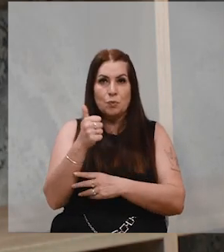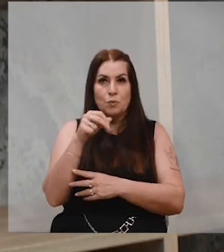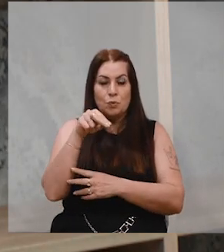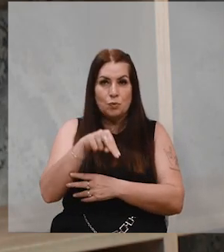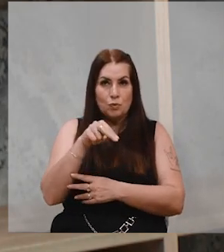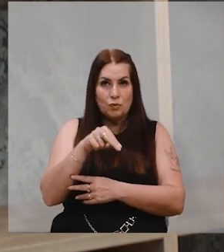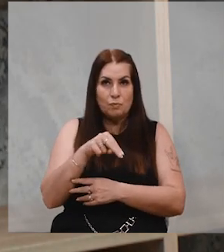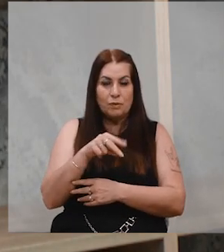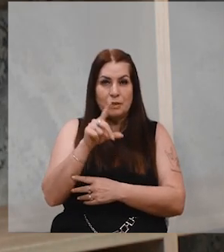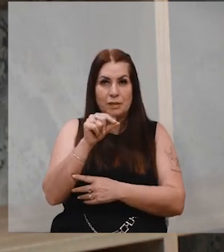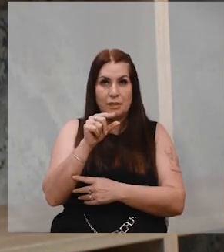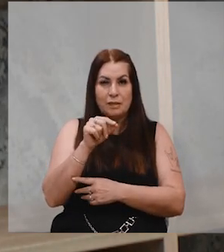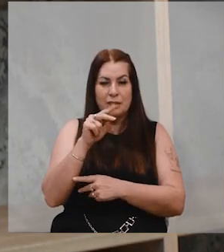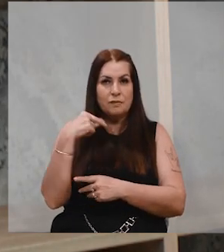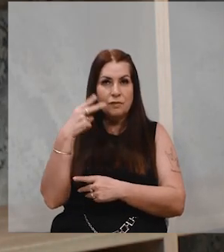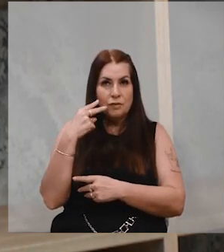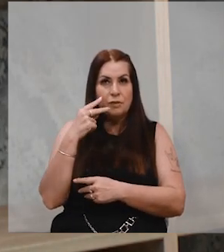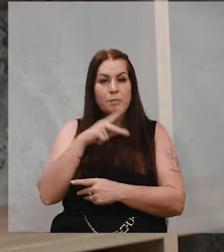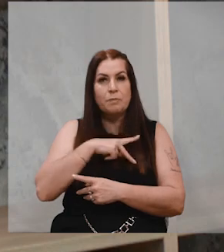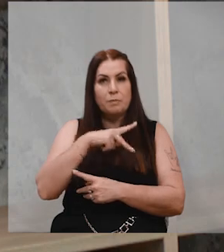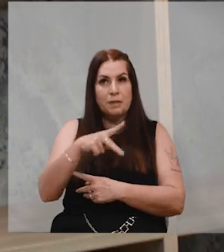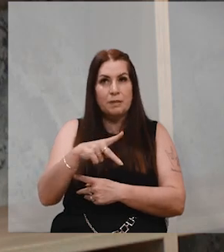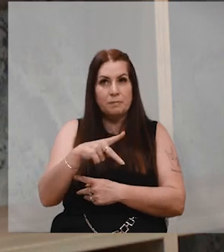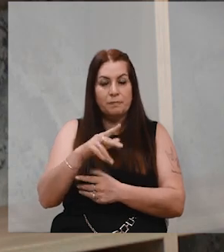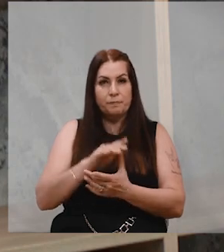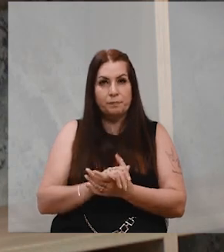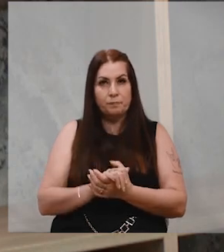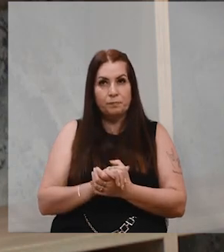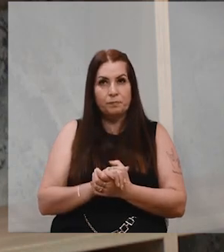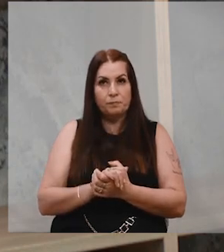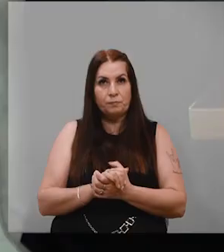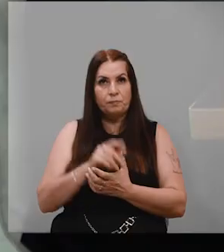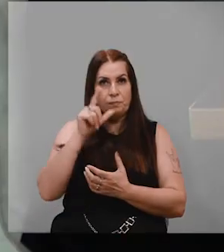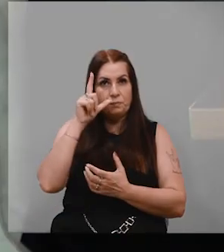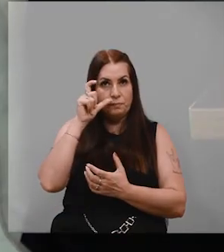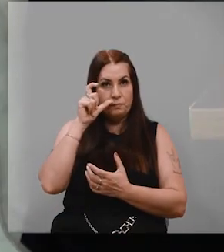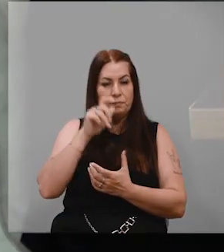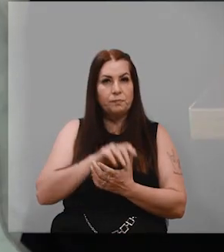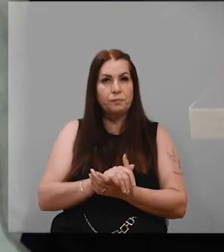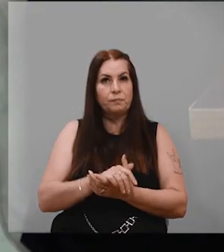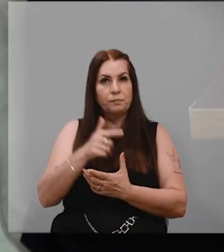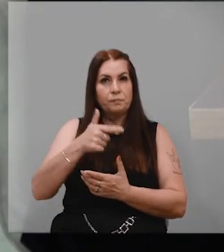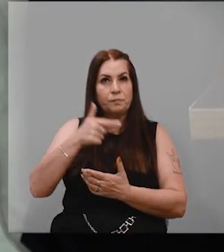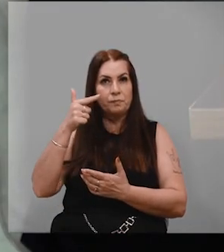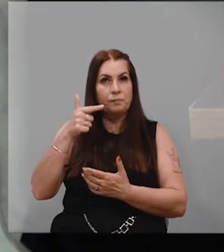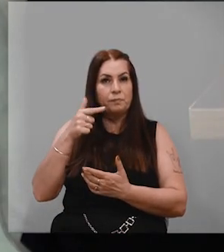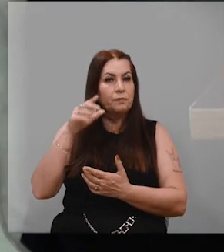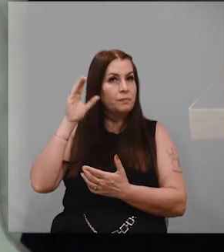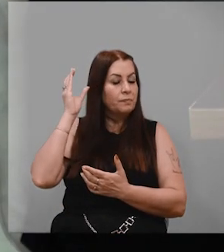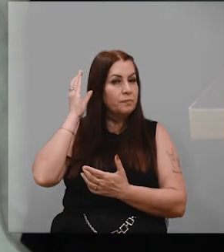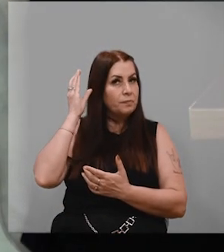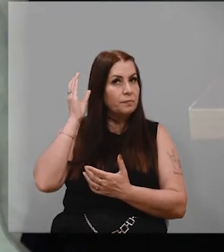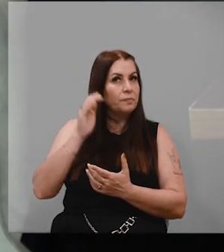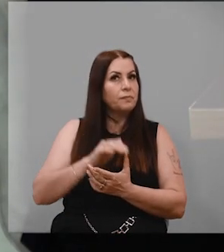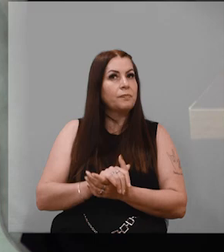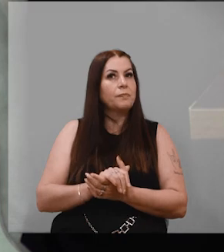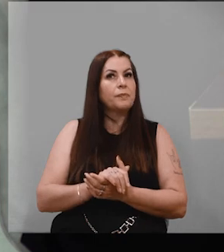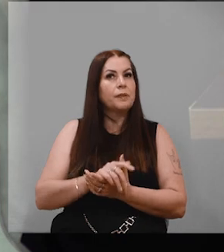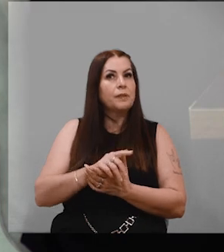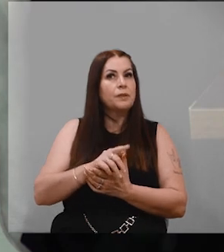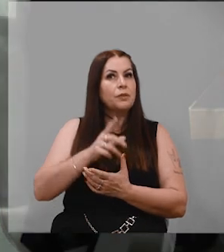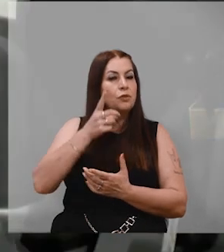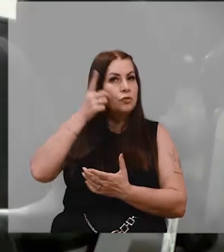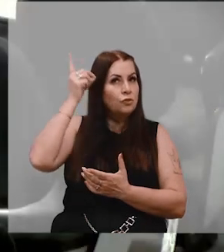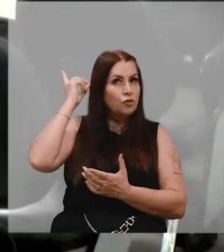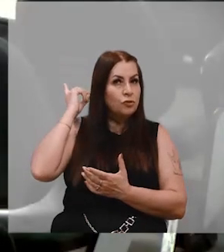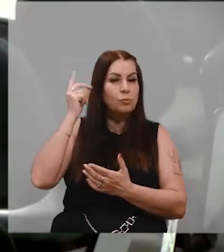de novembro, 10 vereadores, presidente Maurício Scalco, vice-presidente Omir Cadori, Lucas